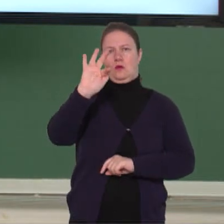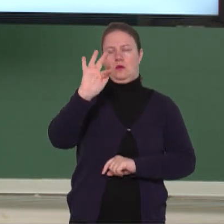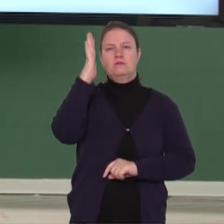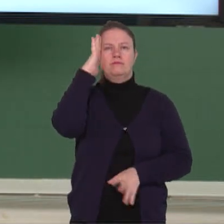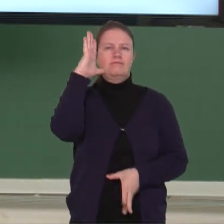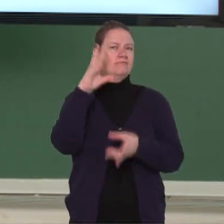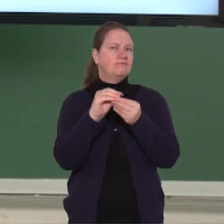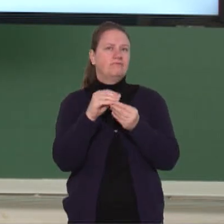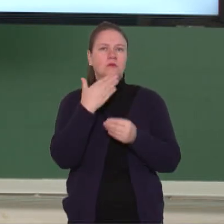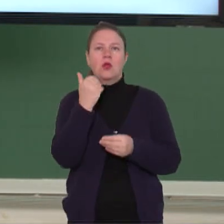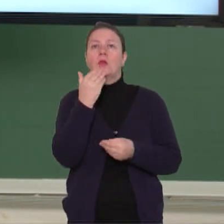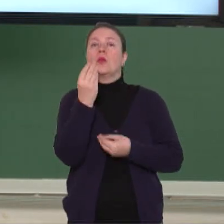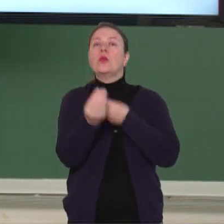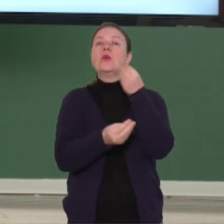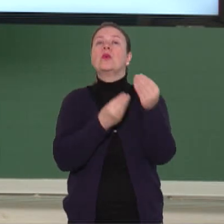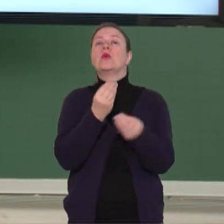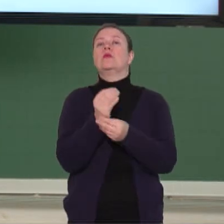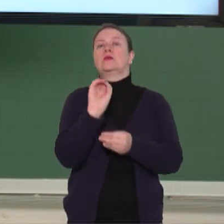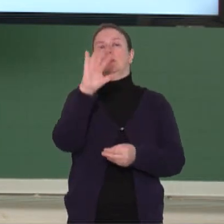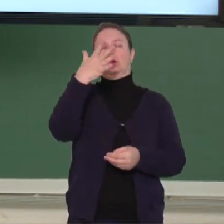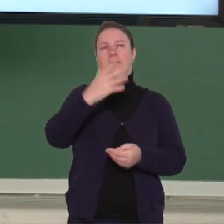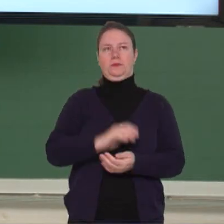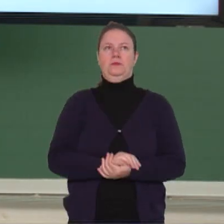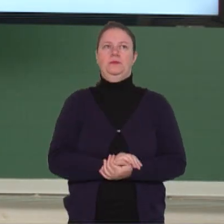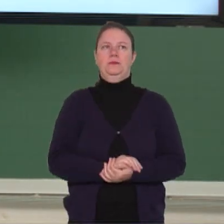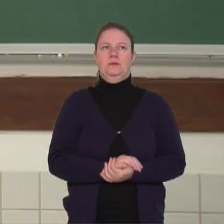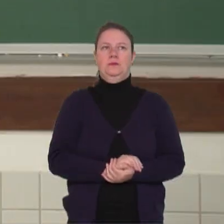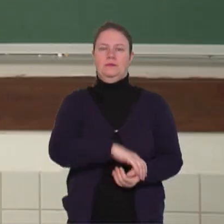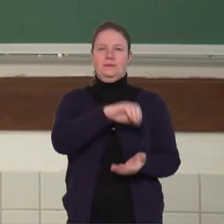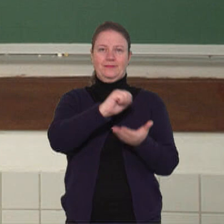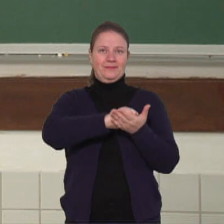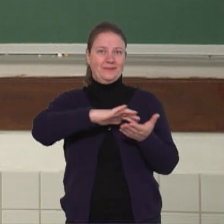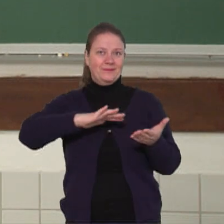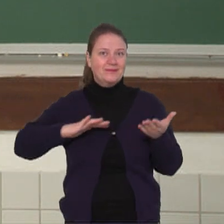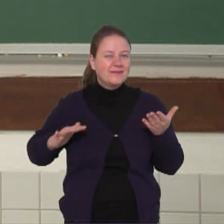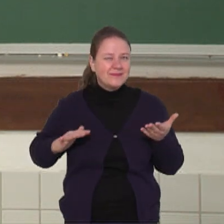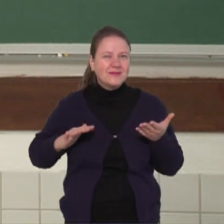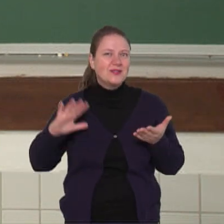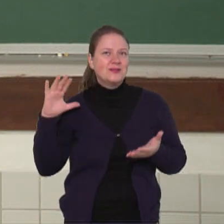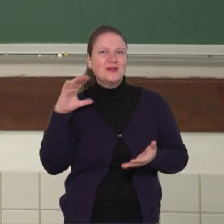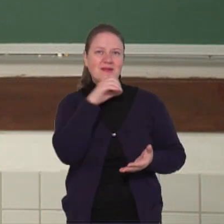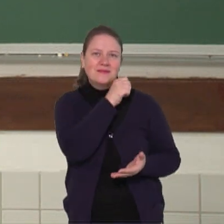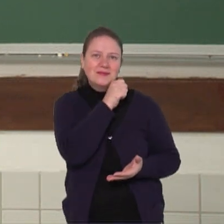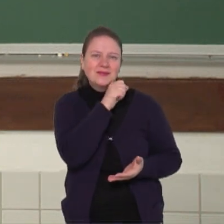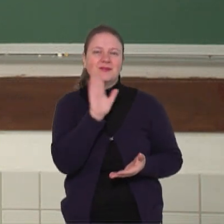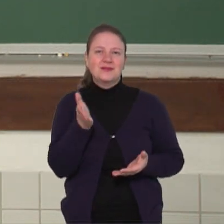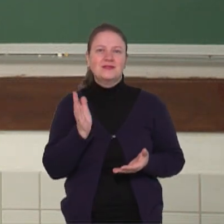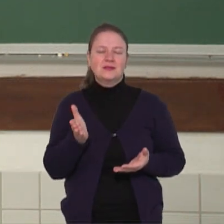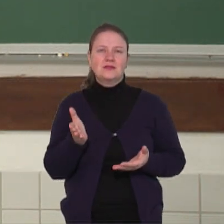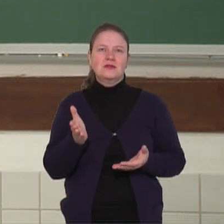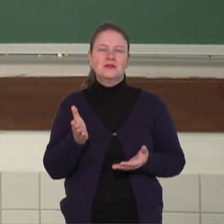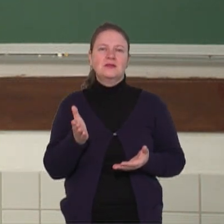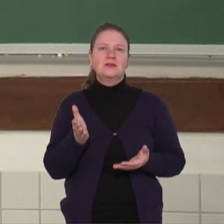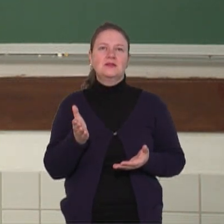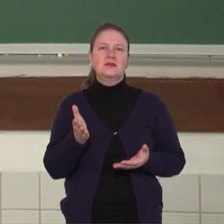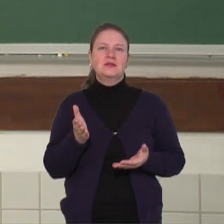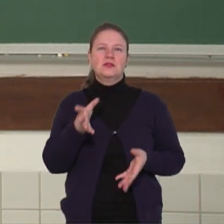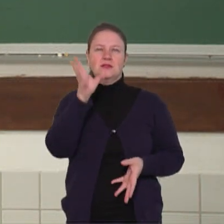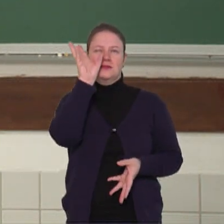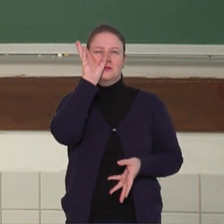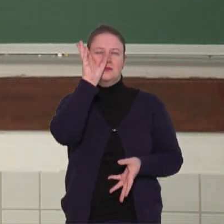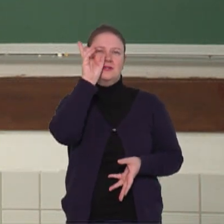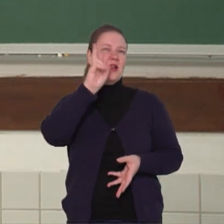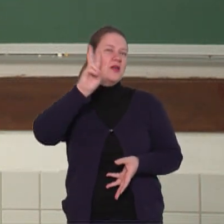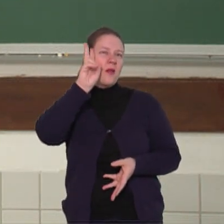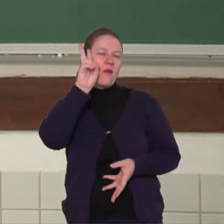pouco melhor como isso ocorreu. Agora, a gente vai para uma atividade já, né, que a gente já fez um remember